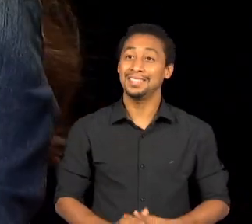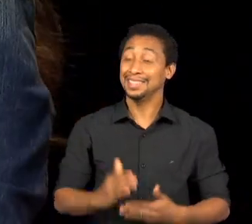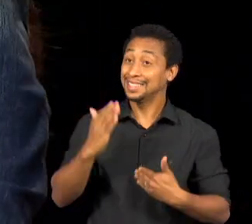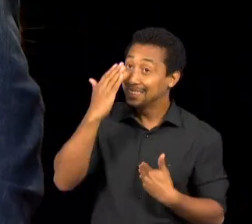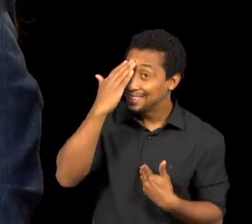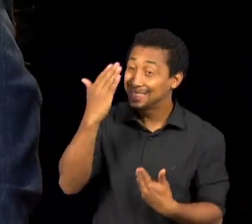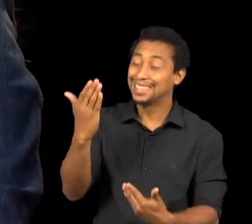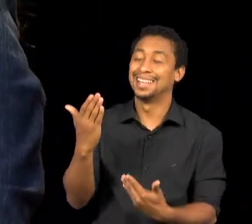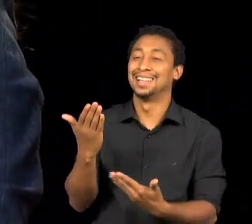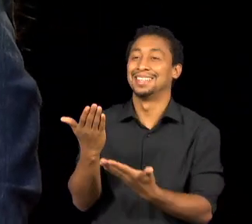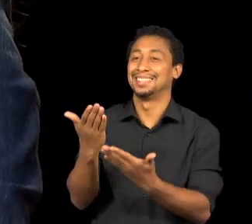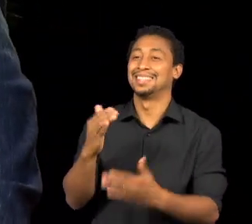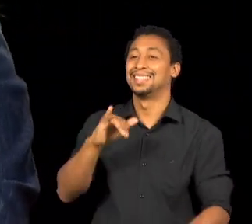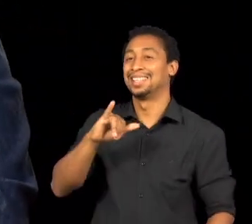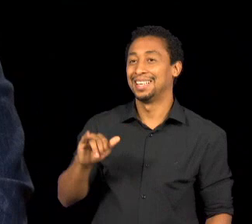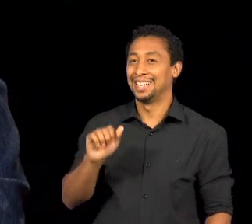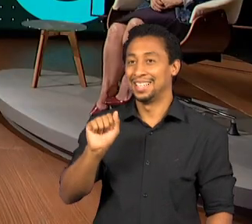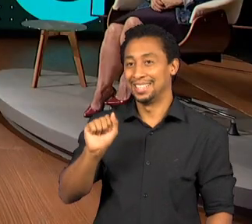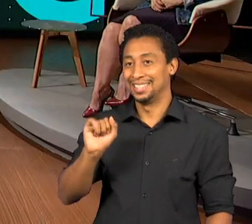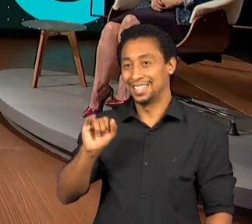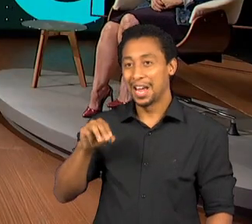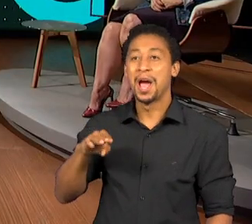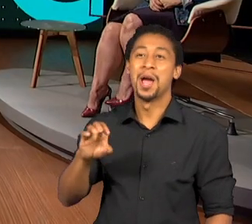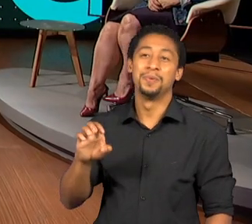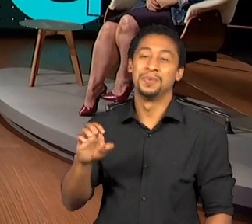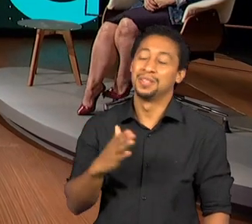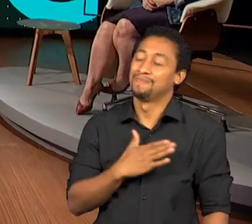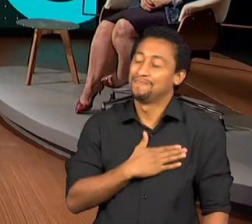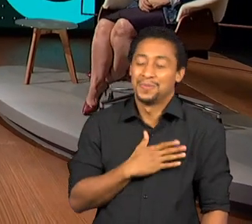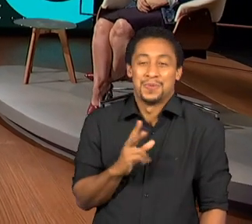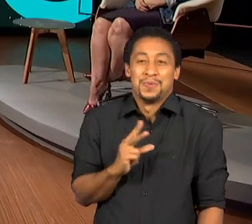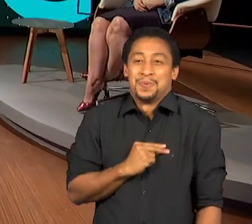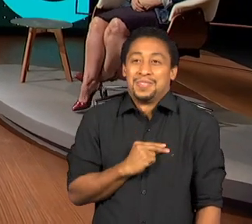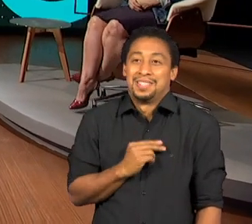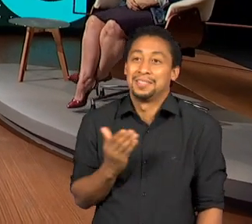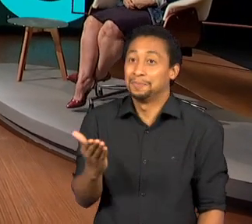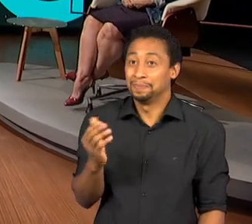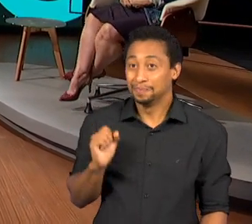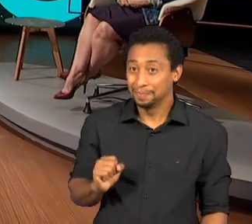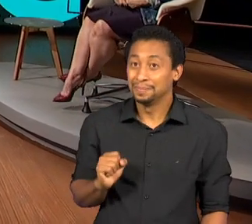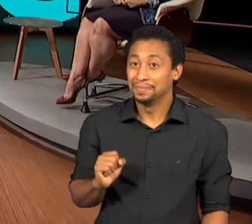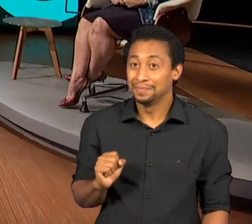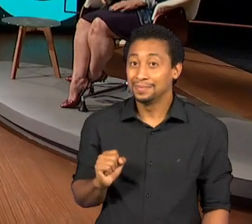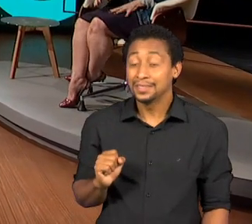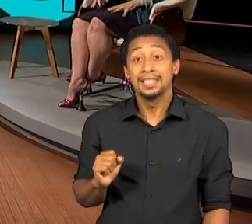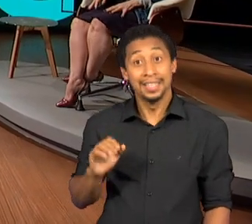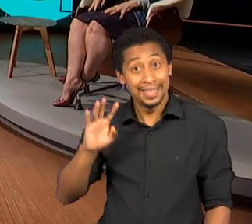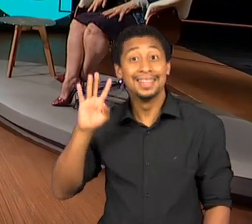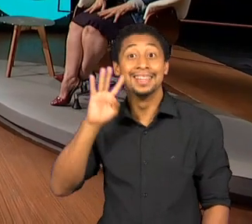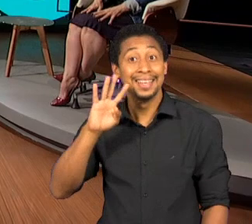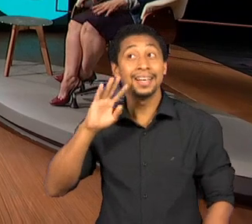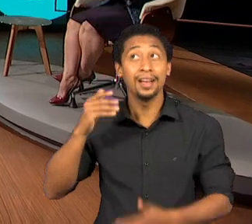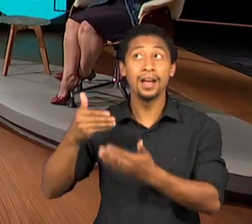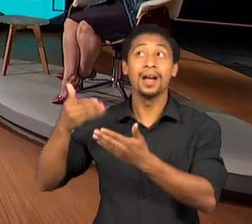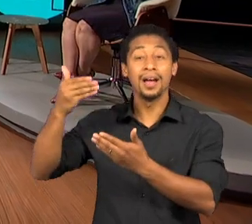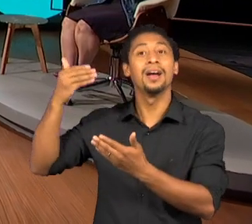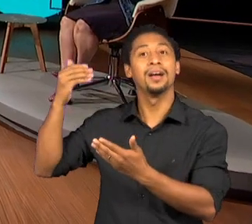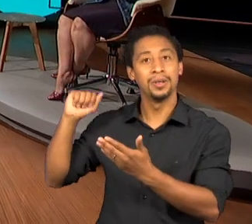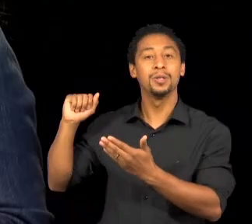Obrigada, Jaime. Nossa, gente do céu. Era muito legal, porque eu já tinha